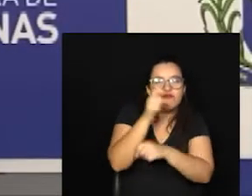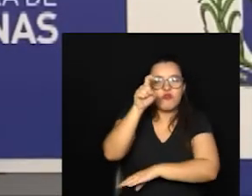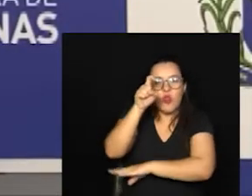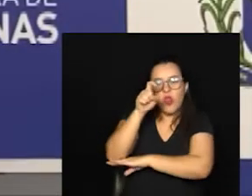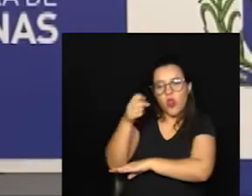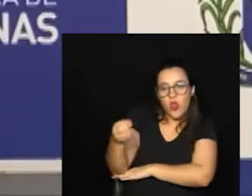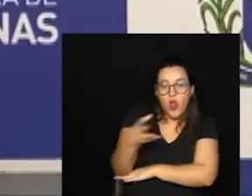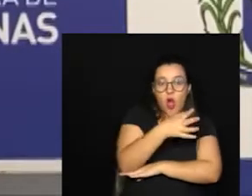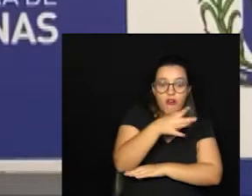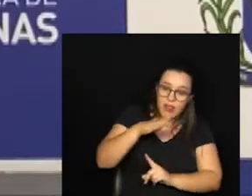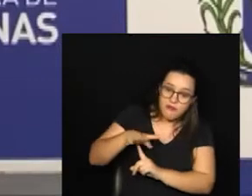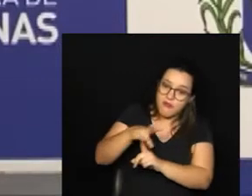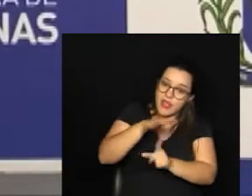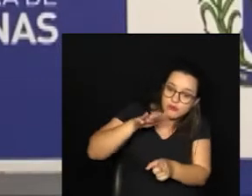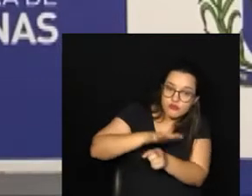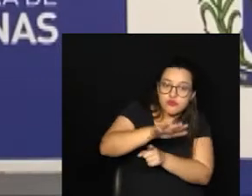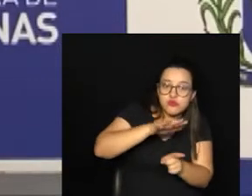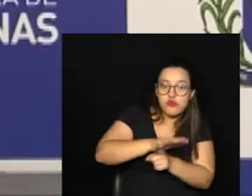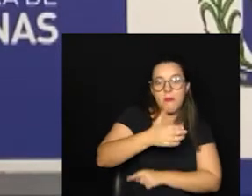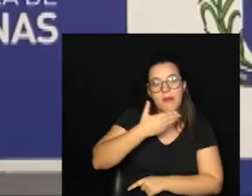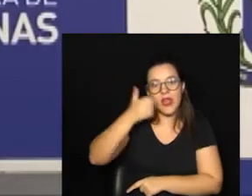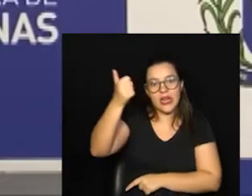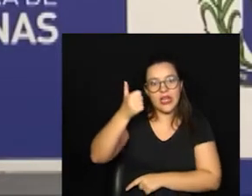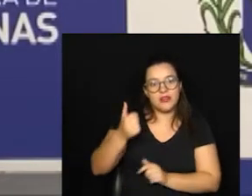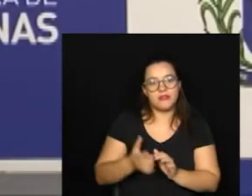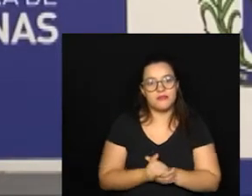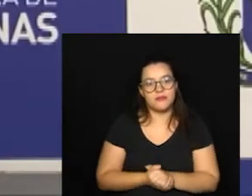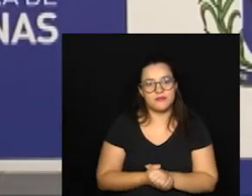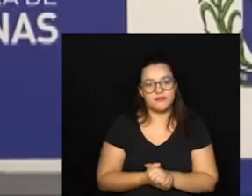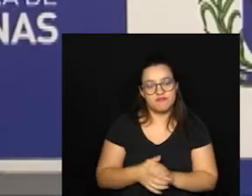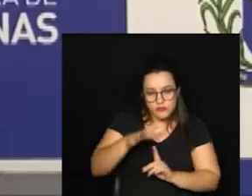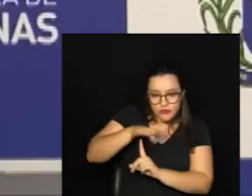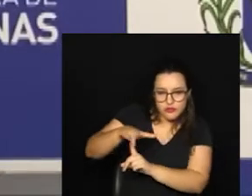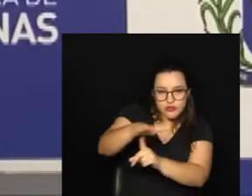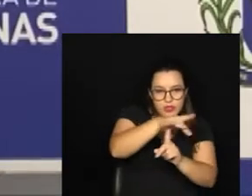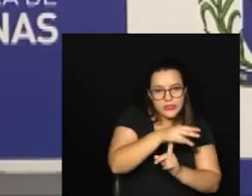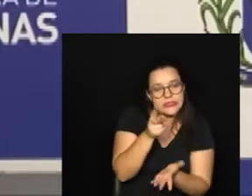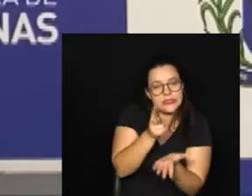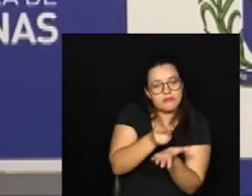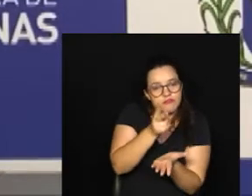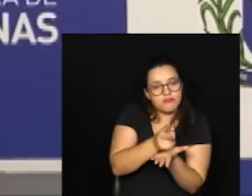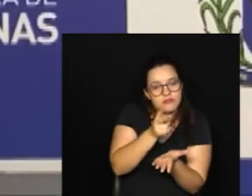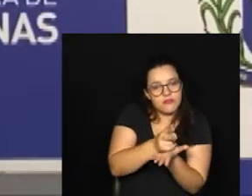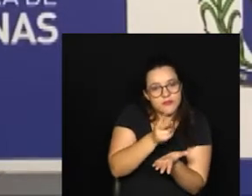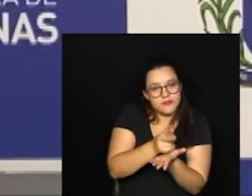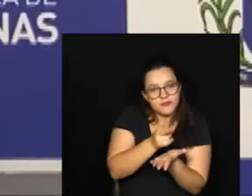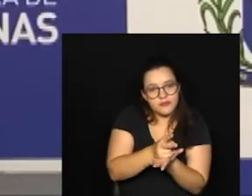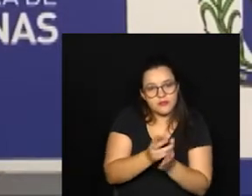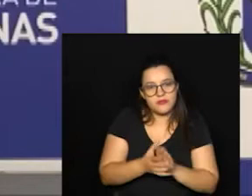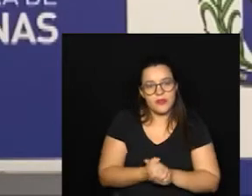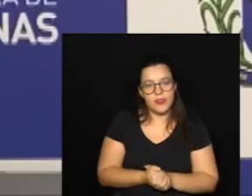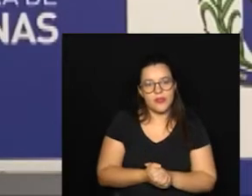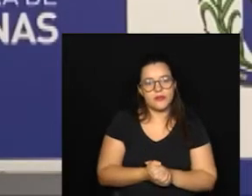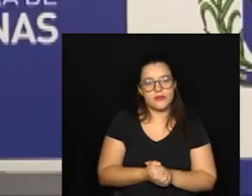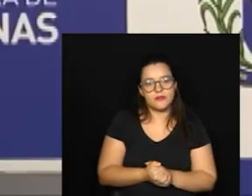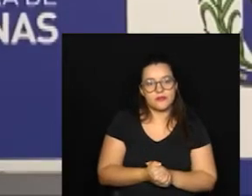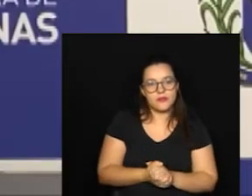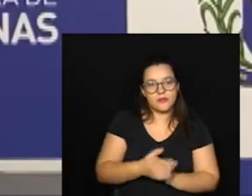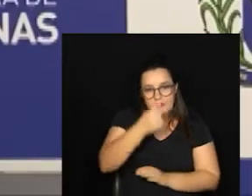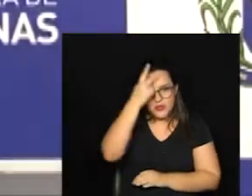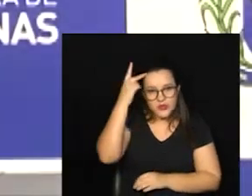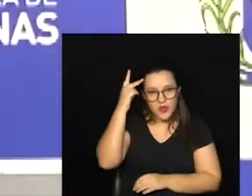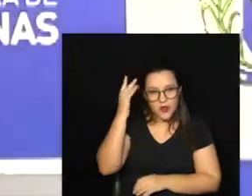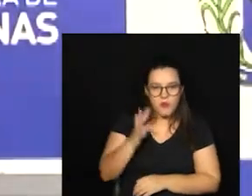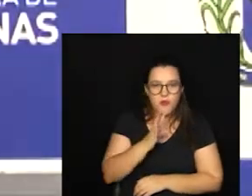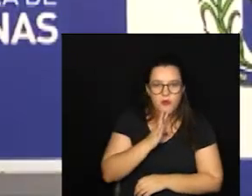Então vamos manter também lá a feirinha lá do centro de convivência, que o pessoal comumente conhece